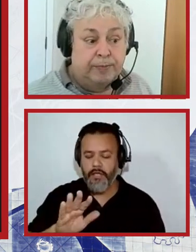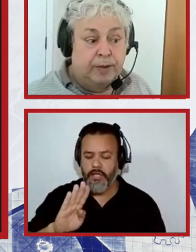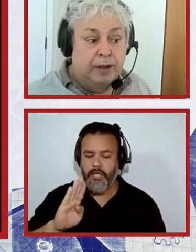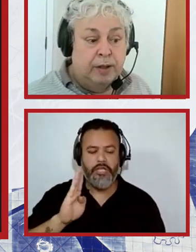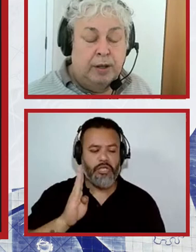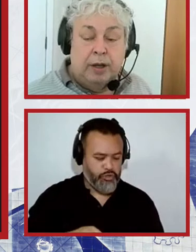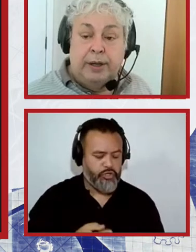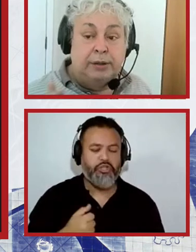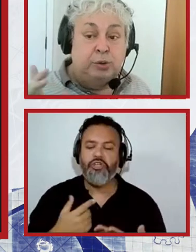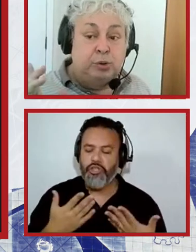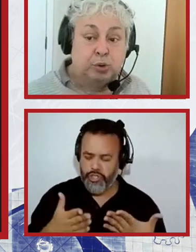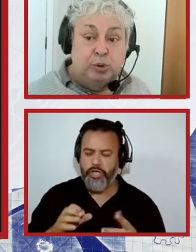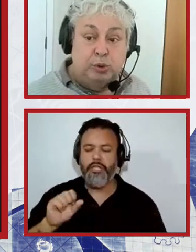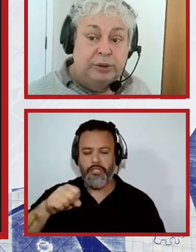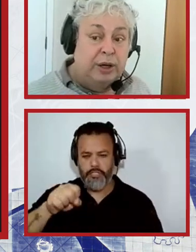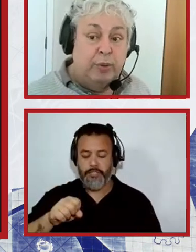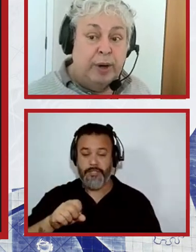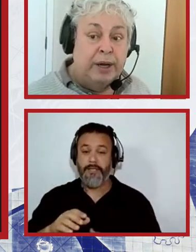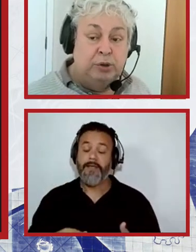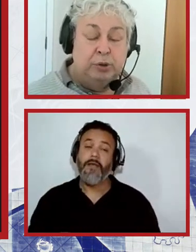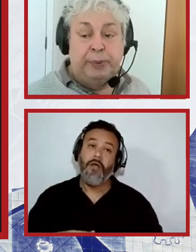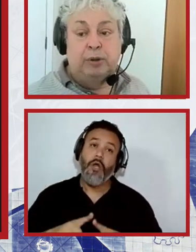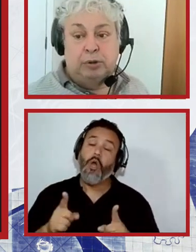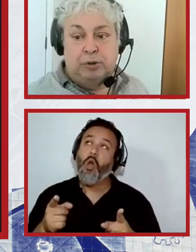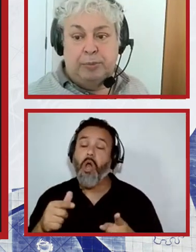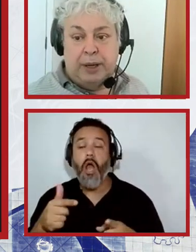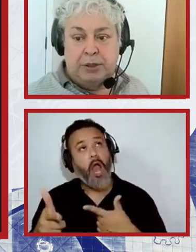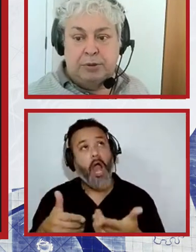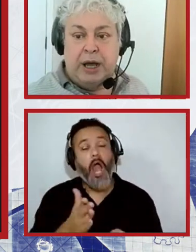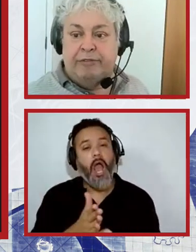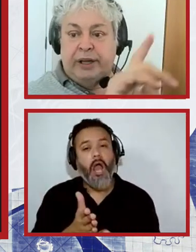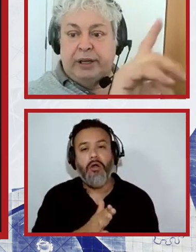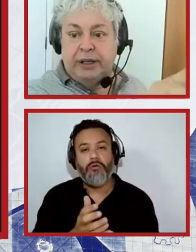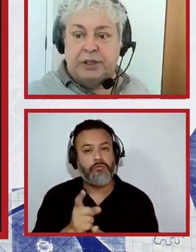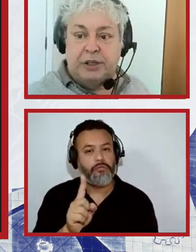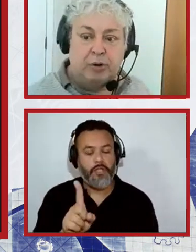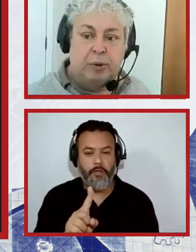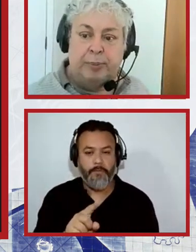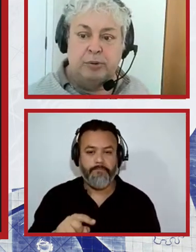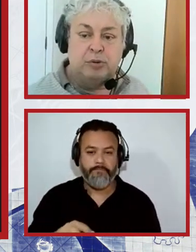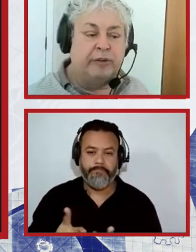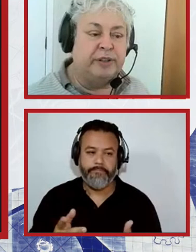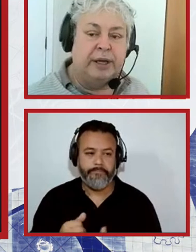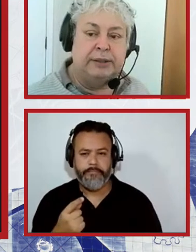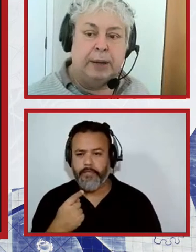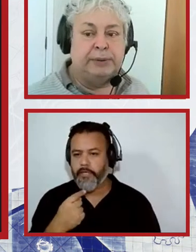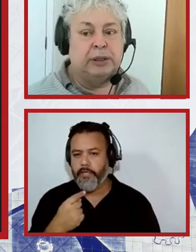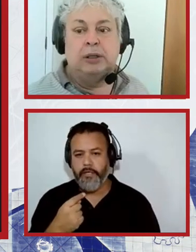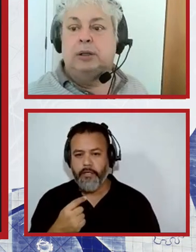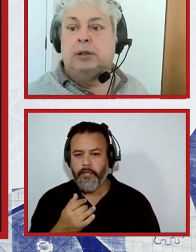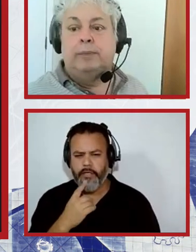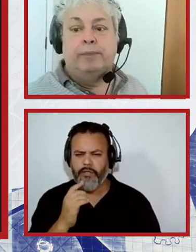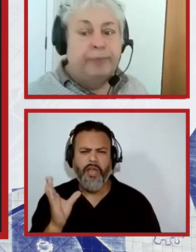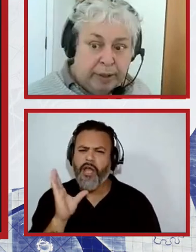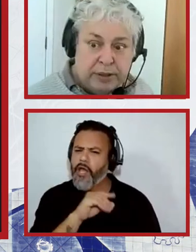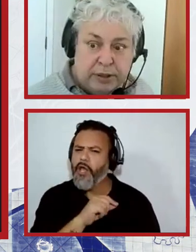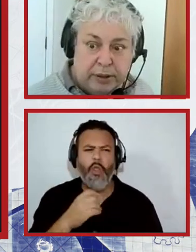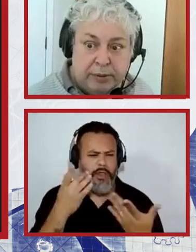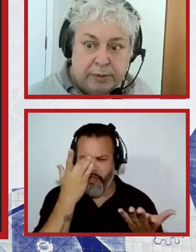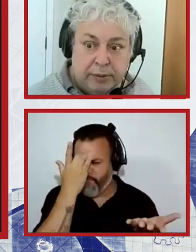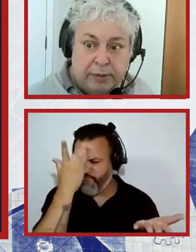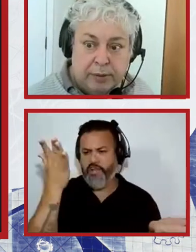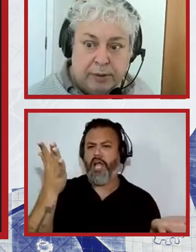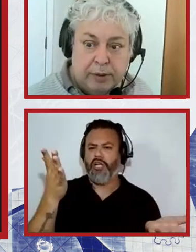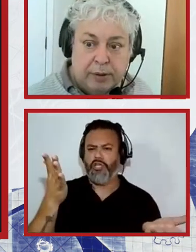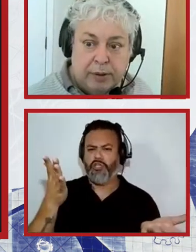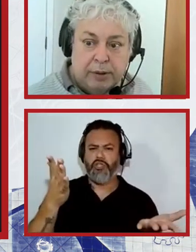não. E tudo não é no piloto automático. Ah, vai ali na esquina, compra um software e adapta. Não é